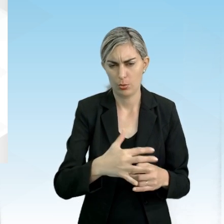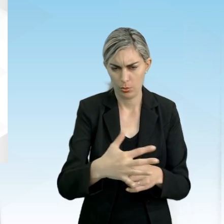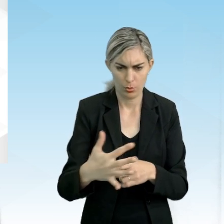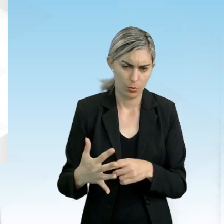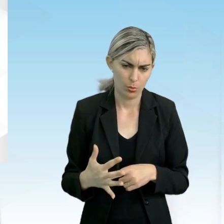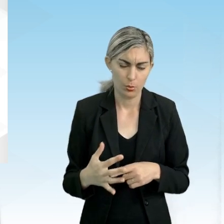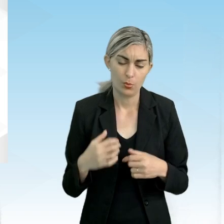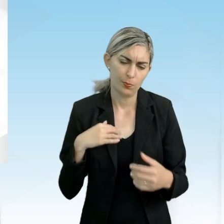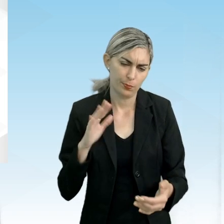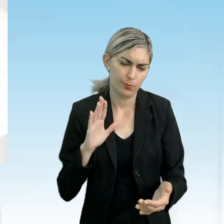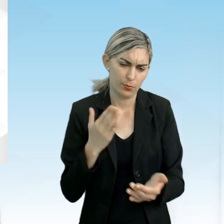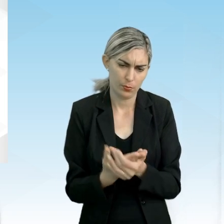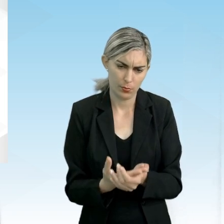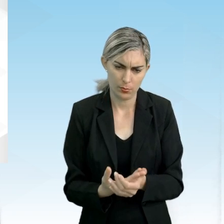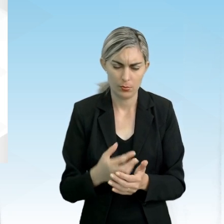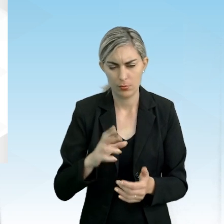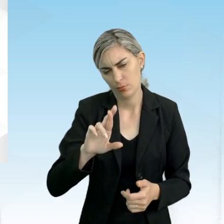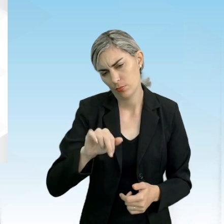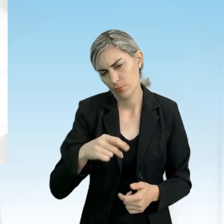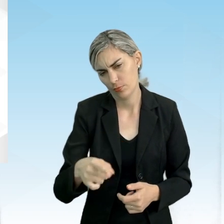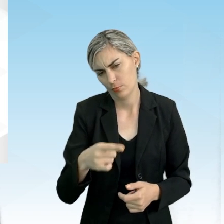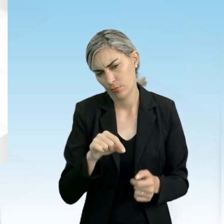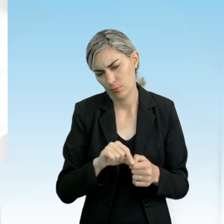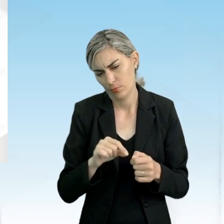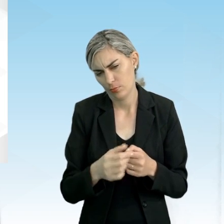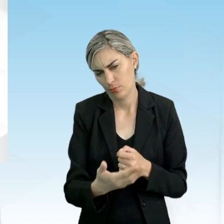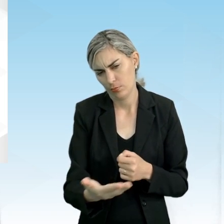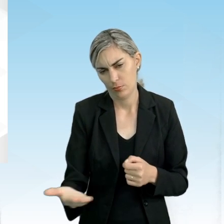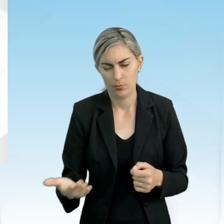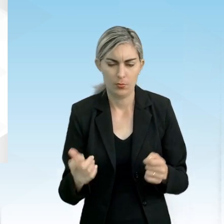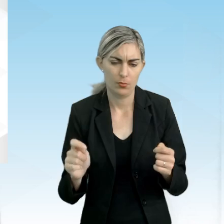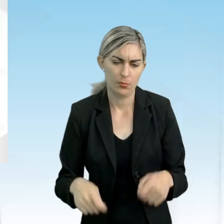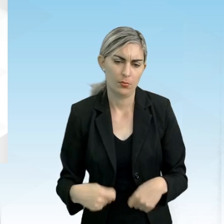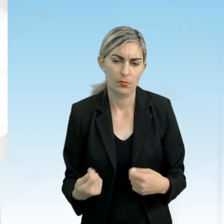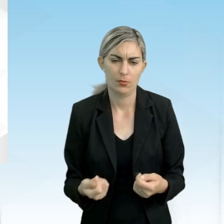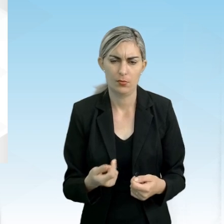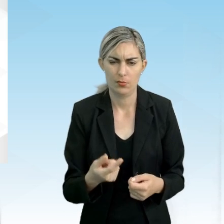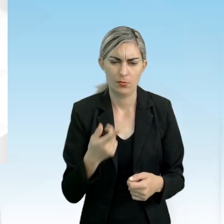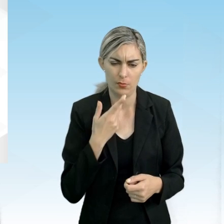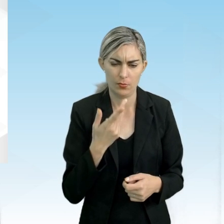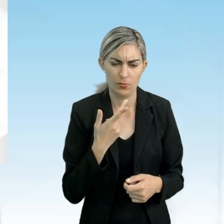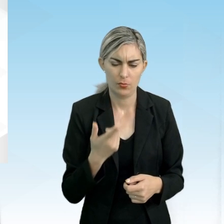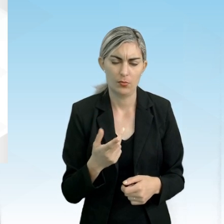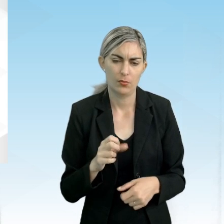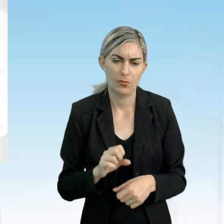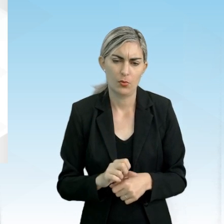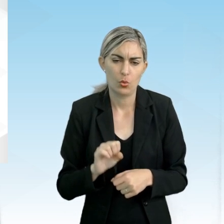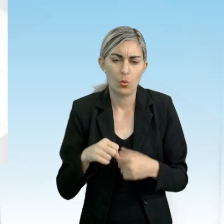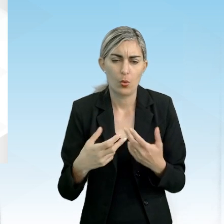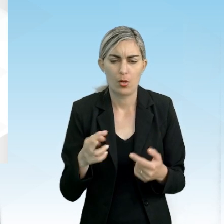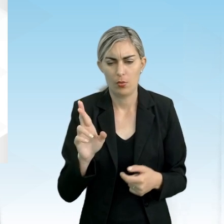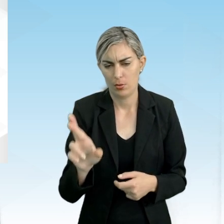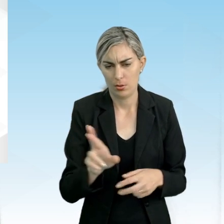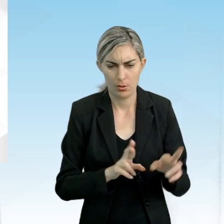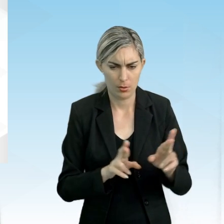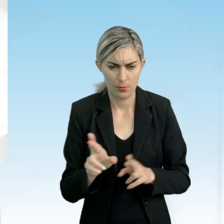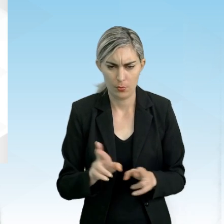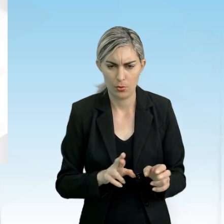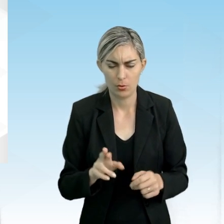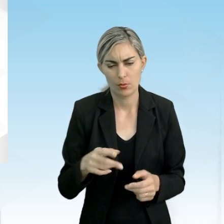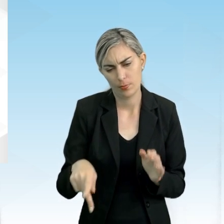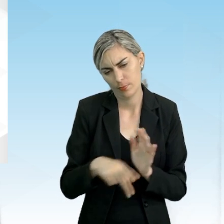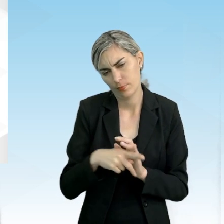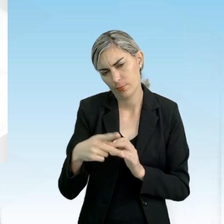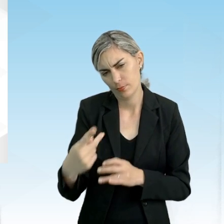eu acredito que pela revisão que eu fiz com vocês Dá para vocês aí falar logo qual é a alternativa que